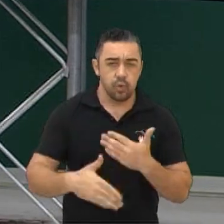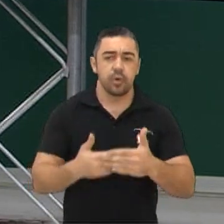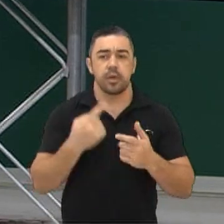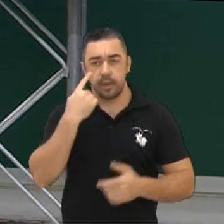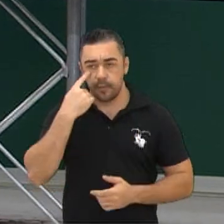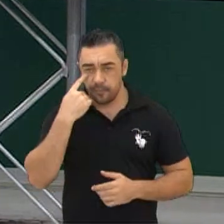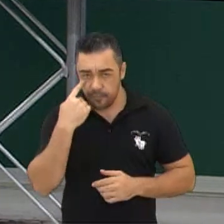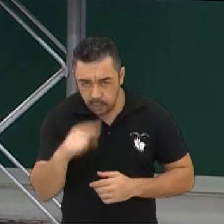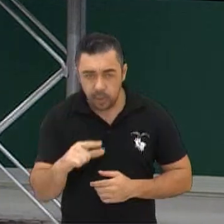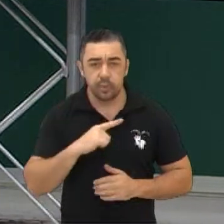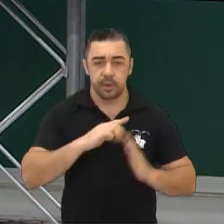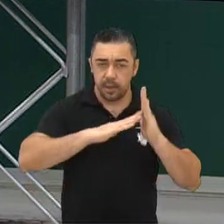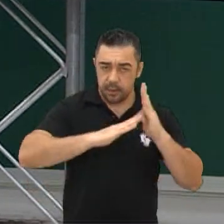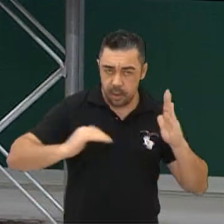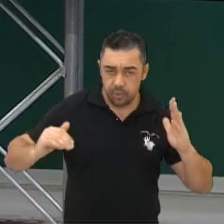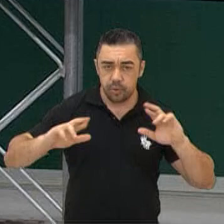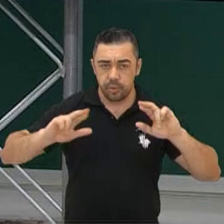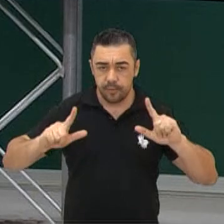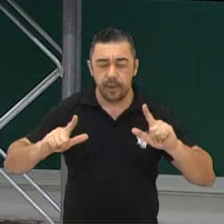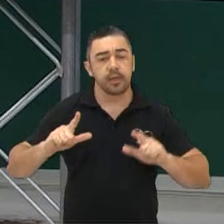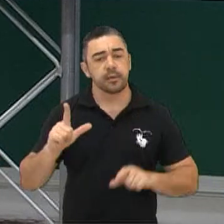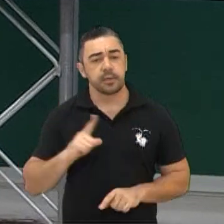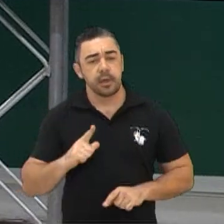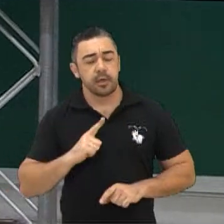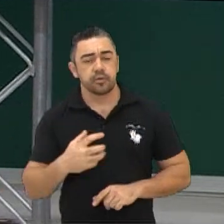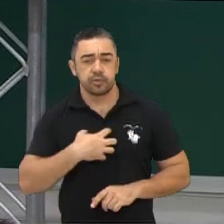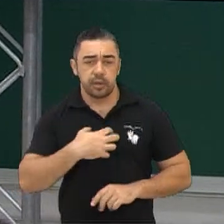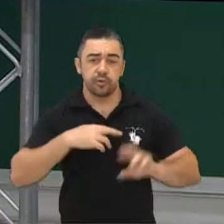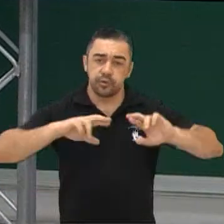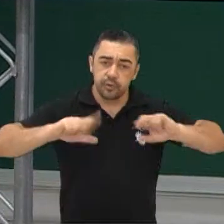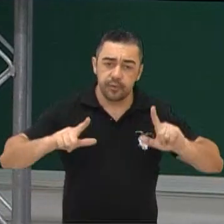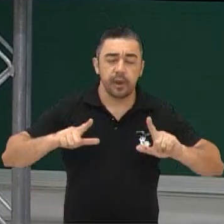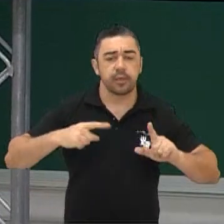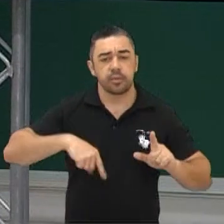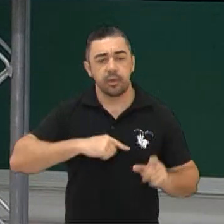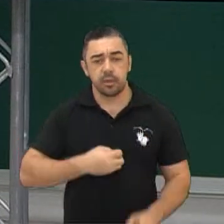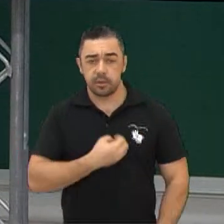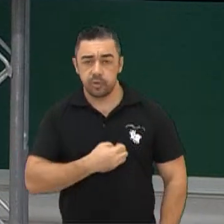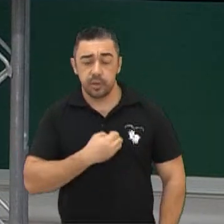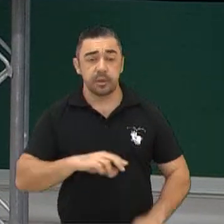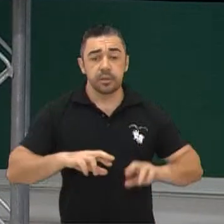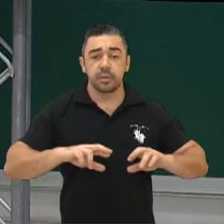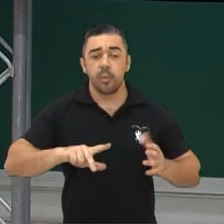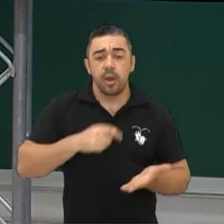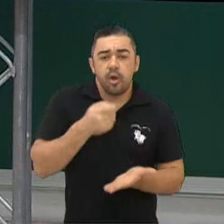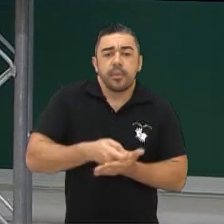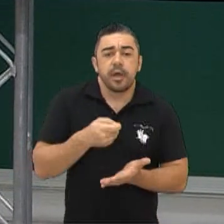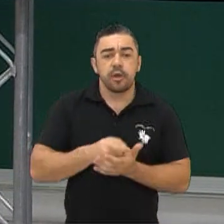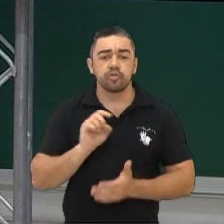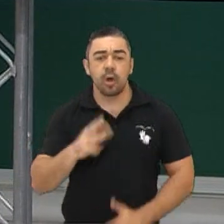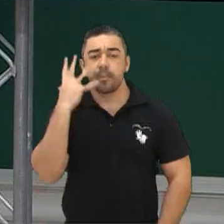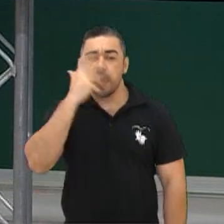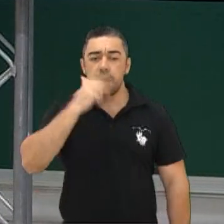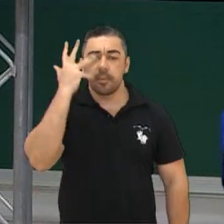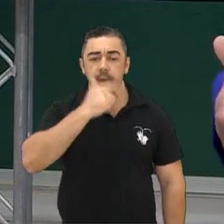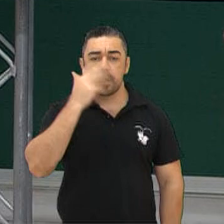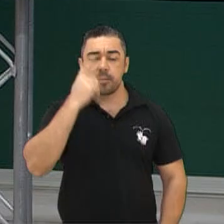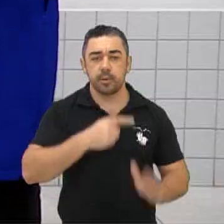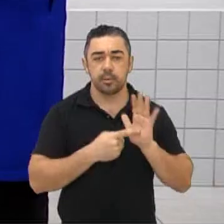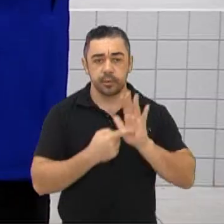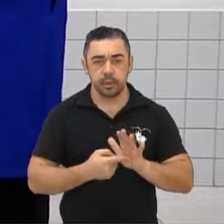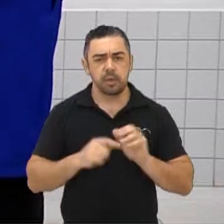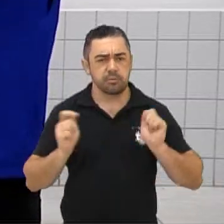existia uma estética diferente, existia razões diferentes de existir. Então ela não tinha mais a obrigatoriedade de só trazer o belo, mas ela só via...